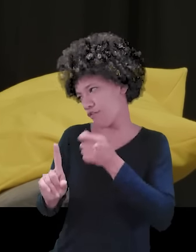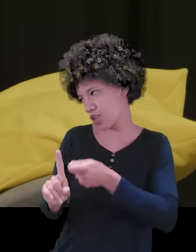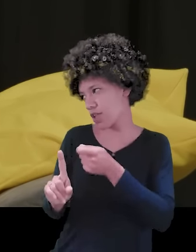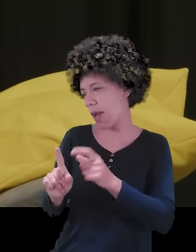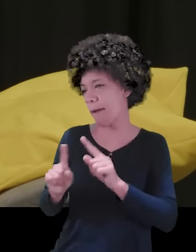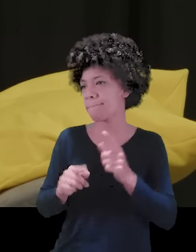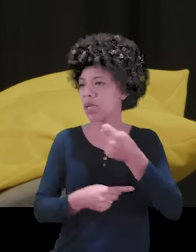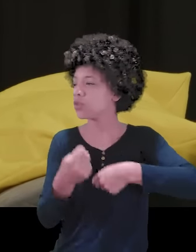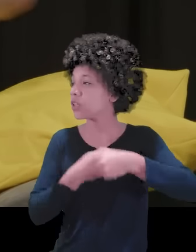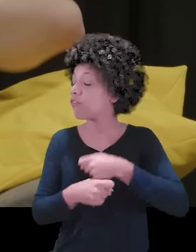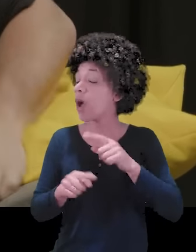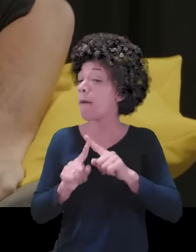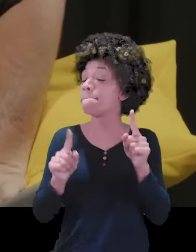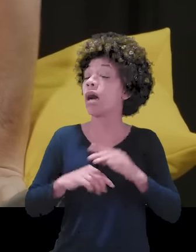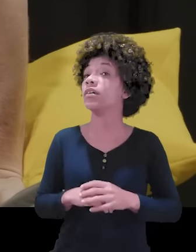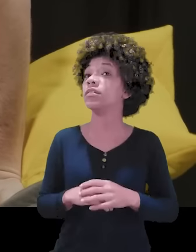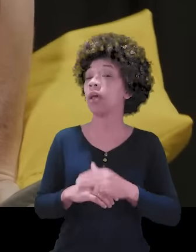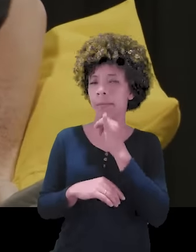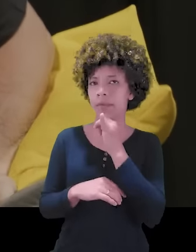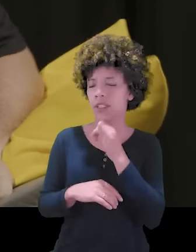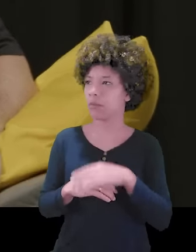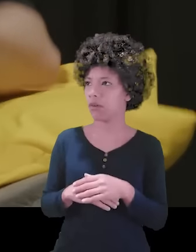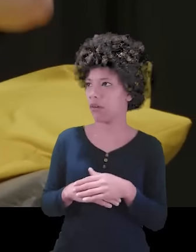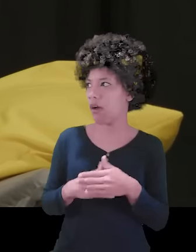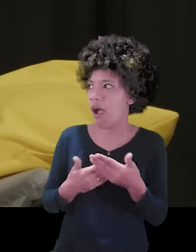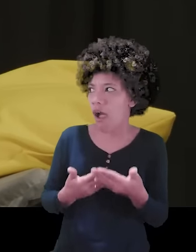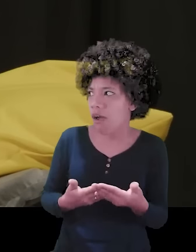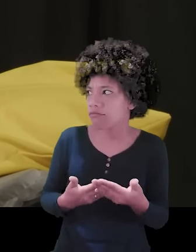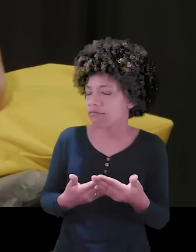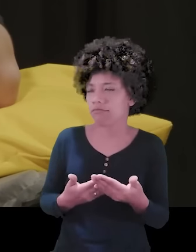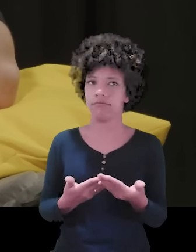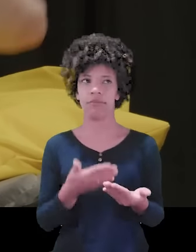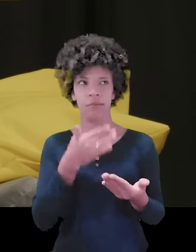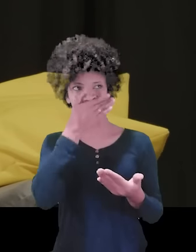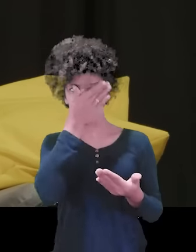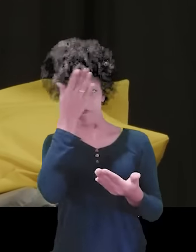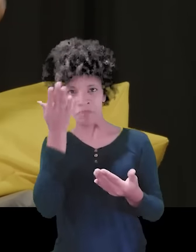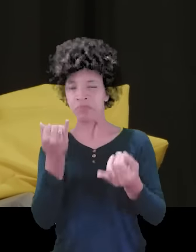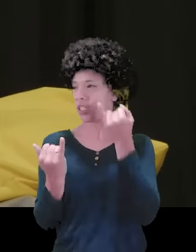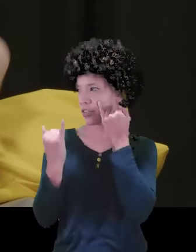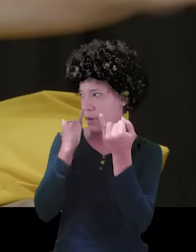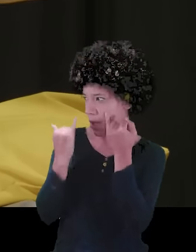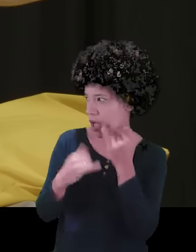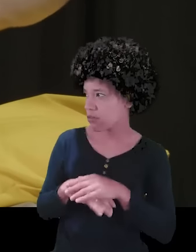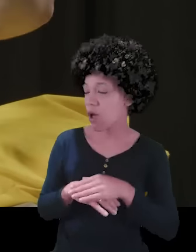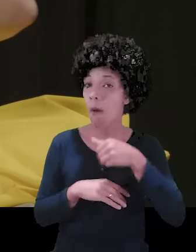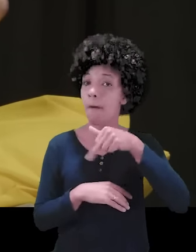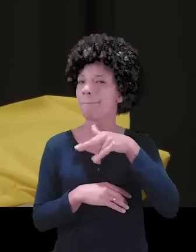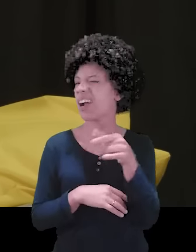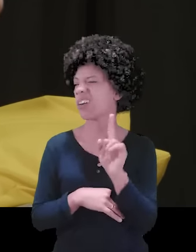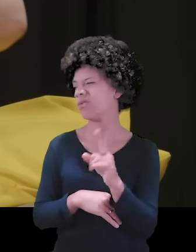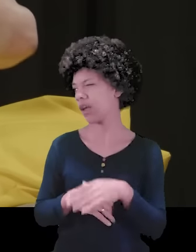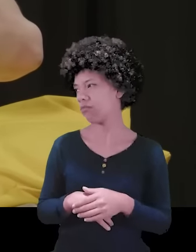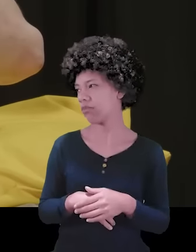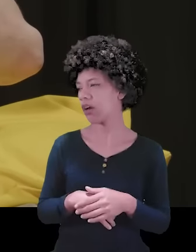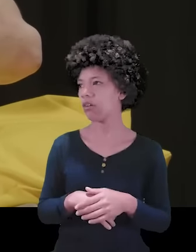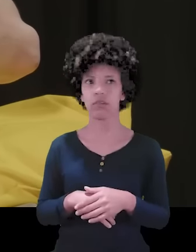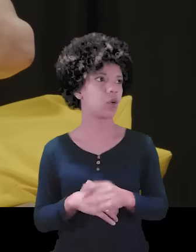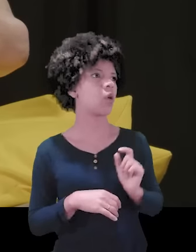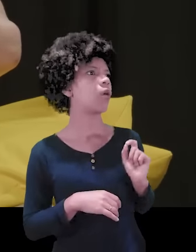sentido de tráfico humano mas não sentido de cara é muito mais a cara agente informado Marcão não muito é